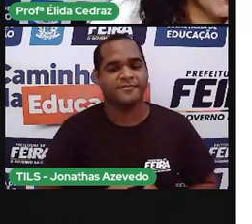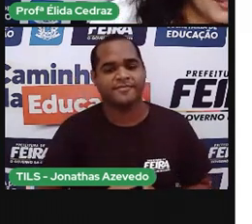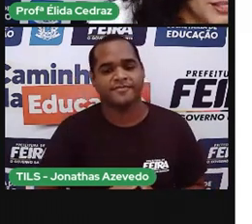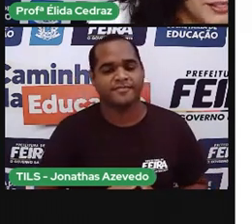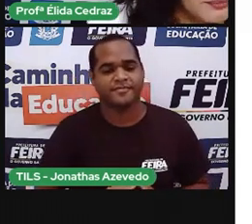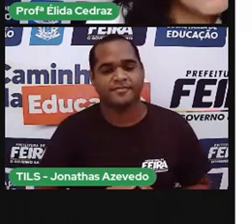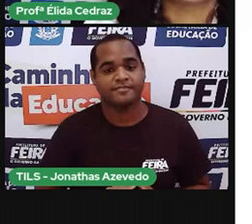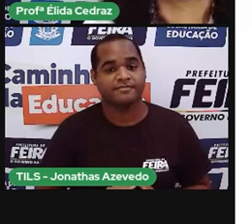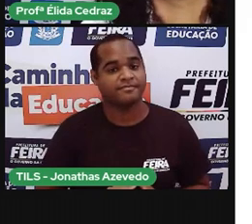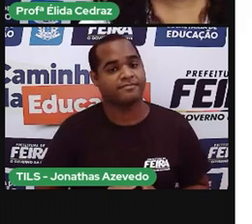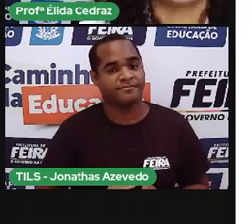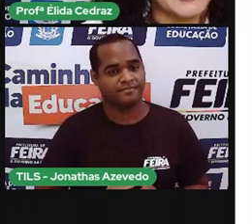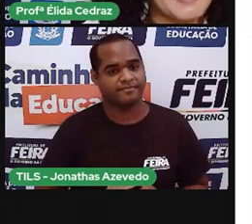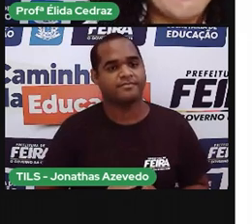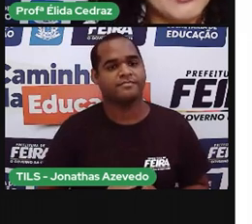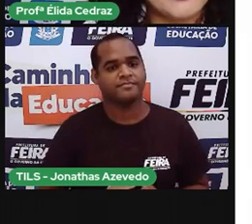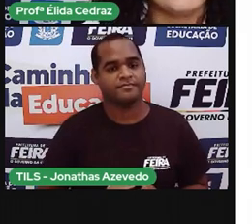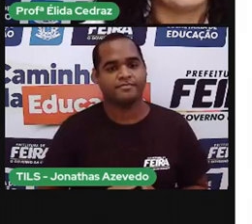Zé